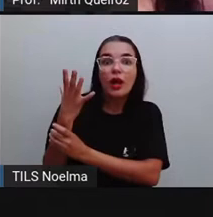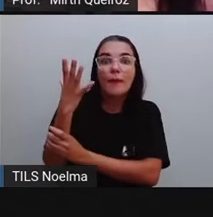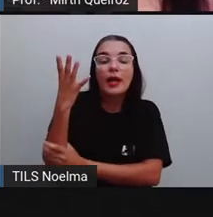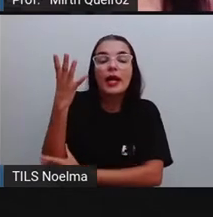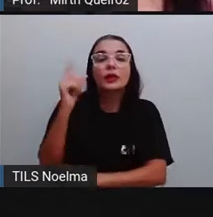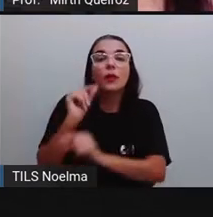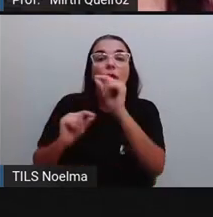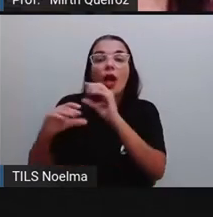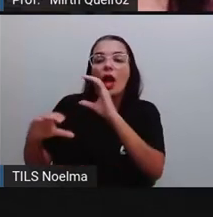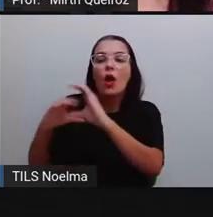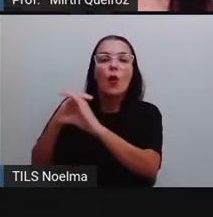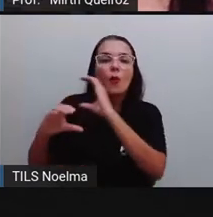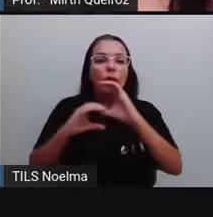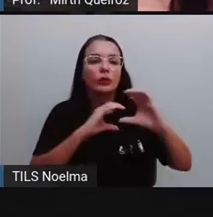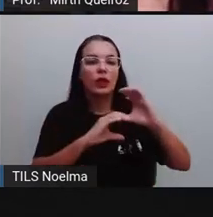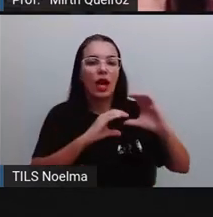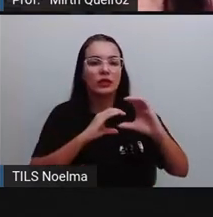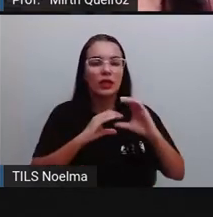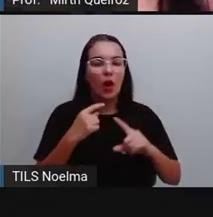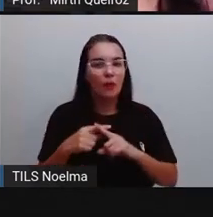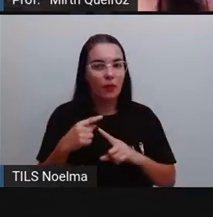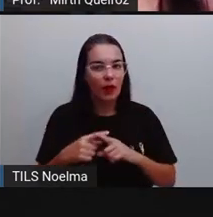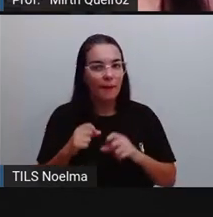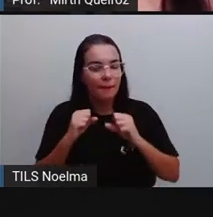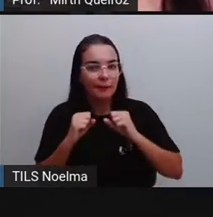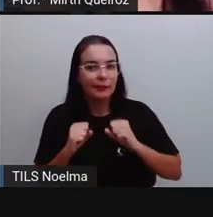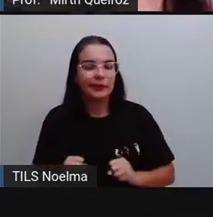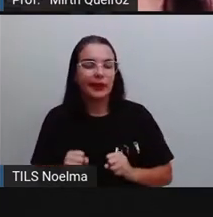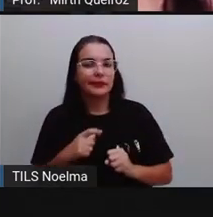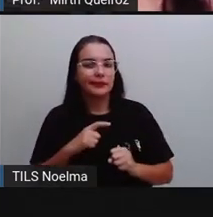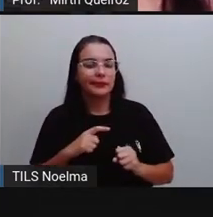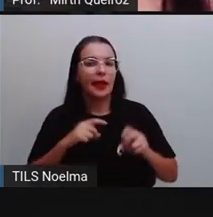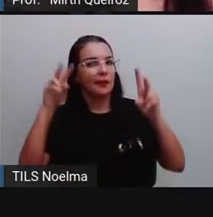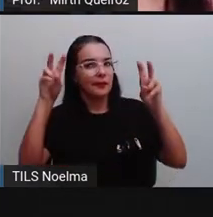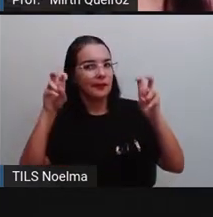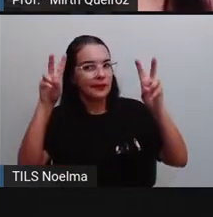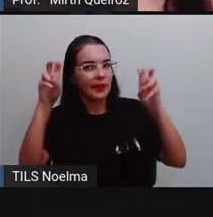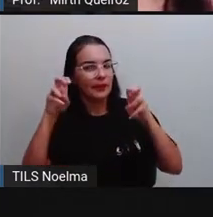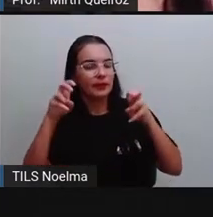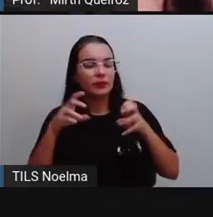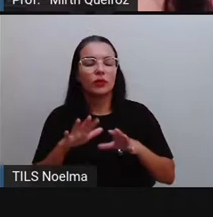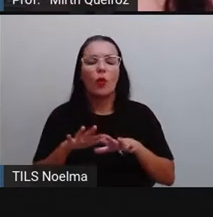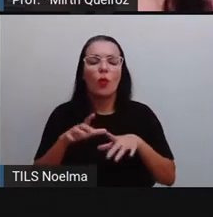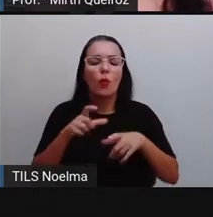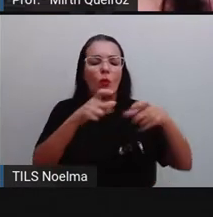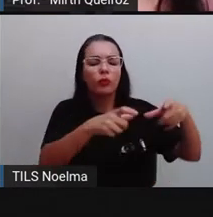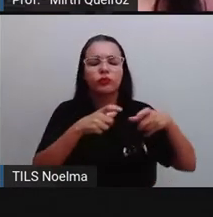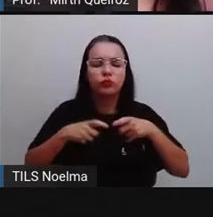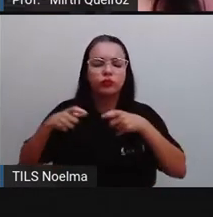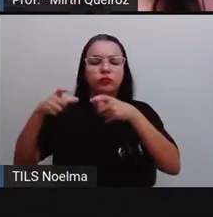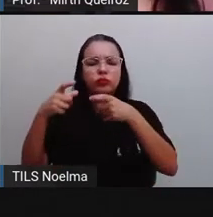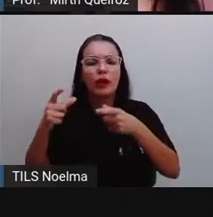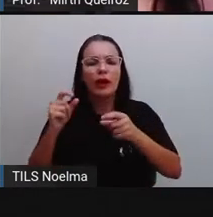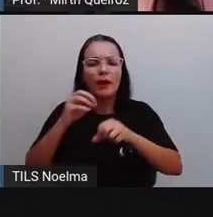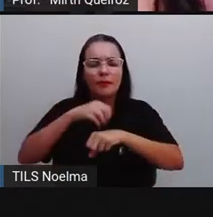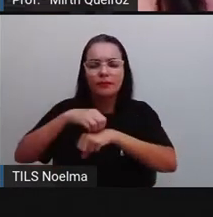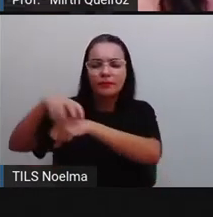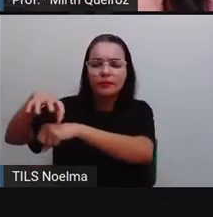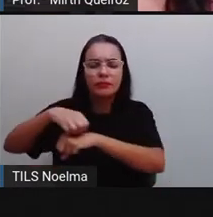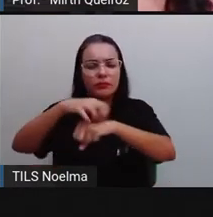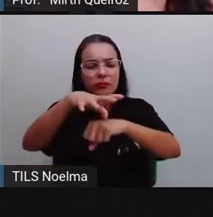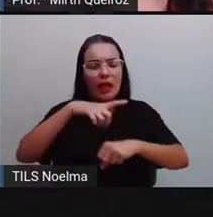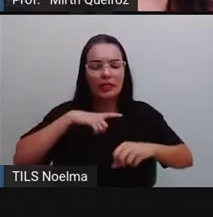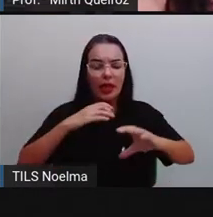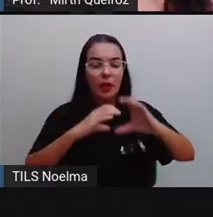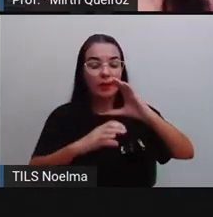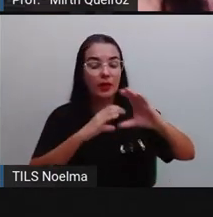para que a gente pudesse entrar nesse assunto, que são os meios que a gente utiliza para a gente se comunicar. Nós